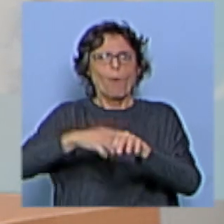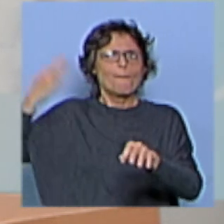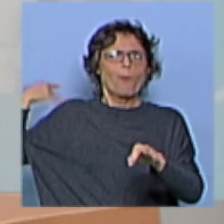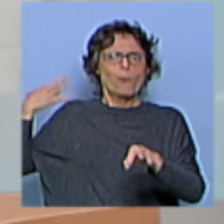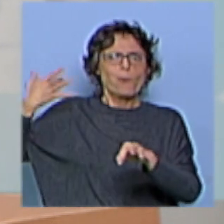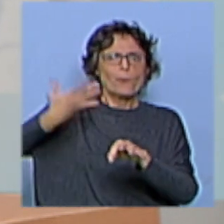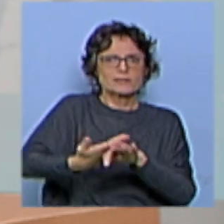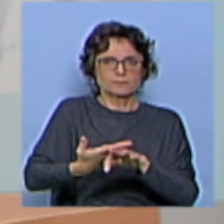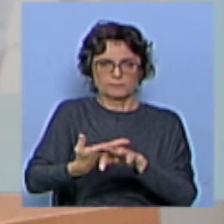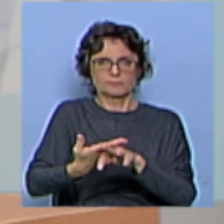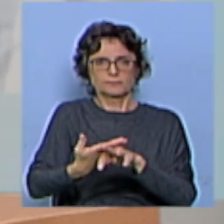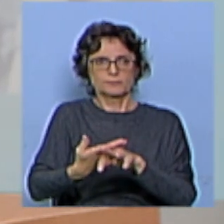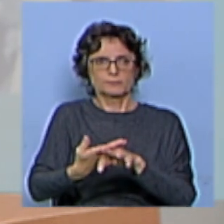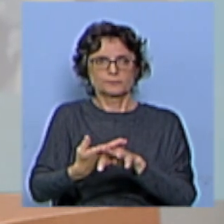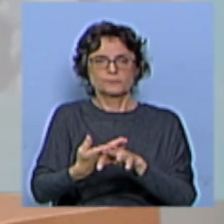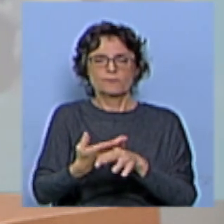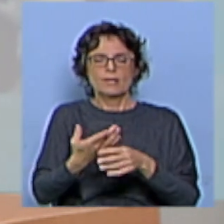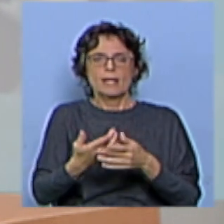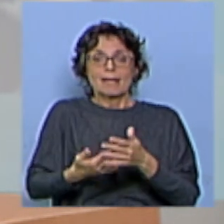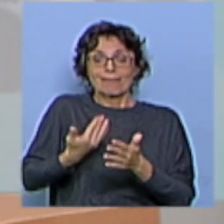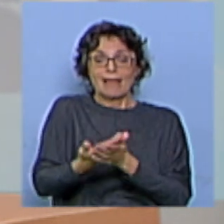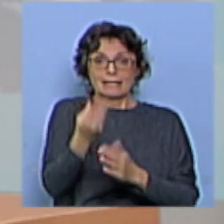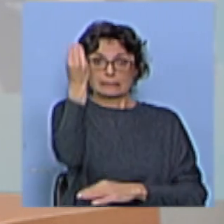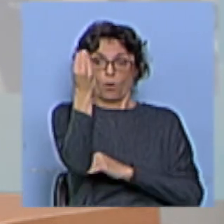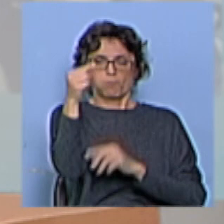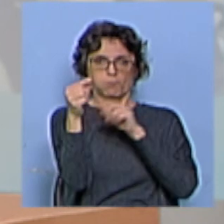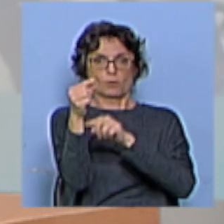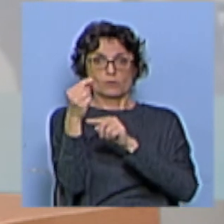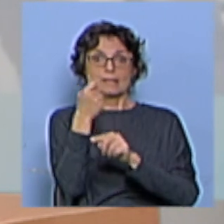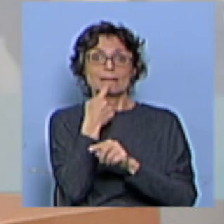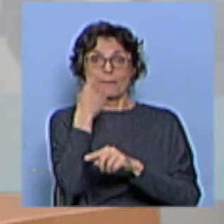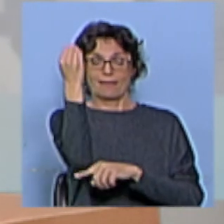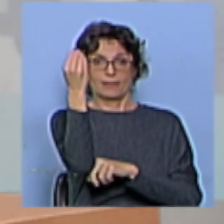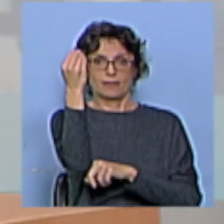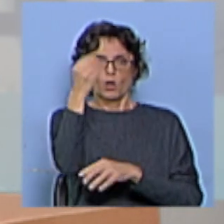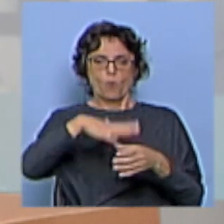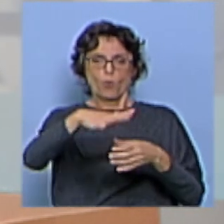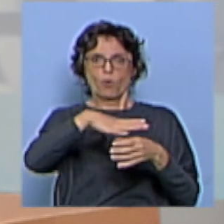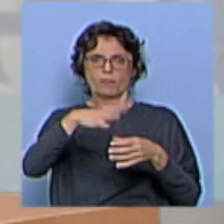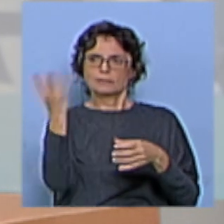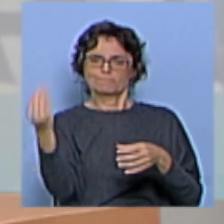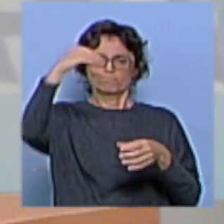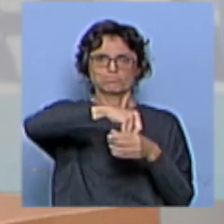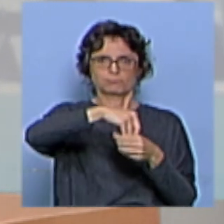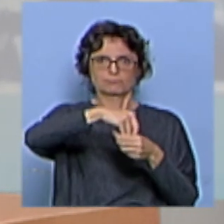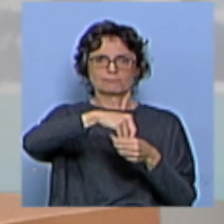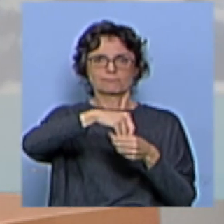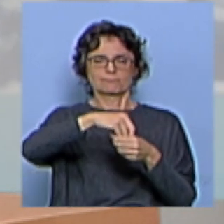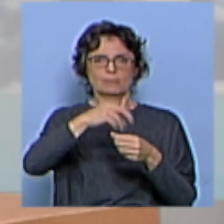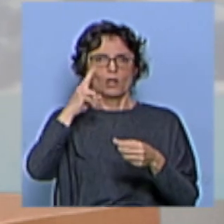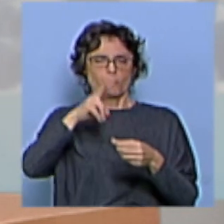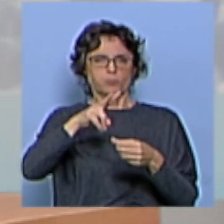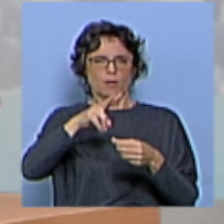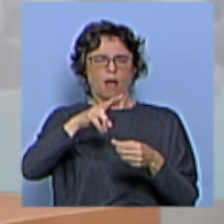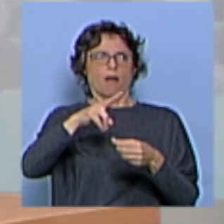conhecimento do património muito mais contextualizado. Portanto, é uma fruição e uma experiência, se quisermos, de visita que